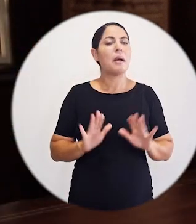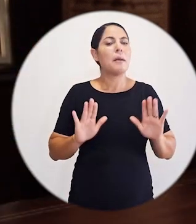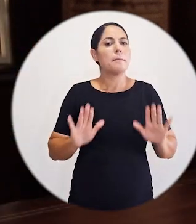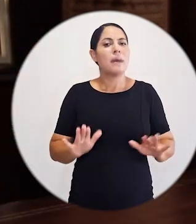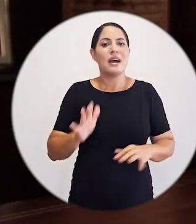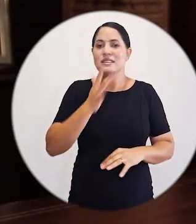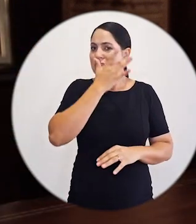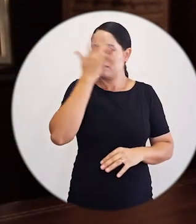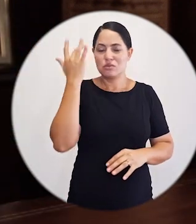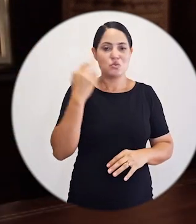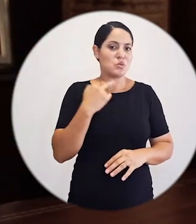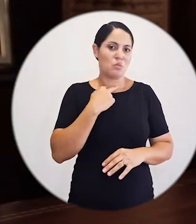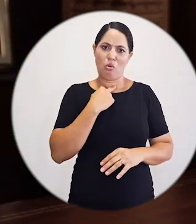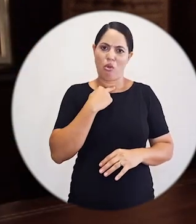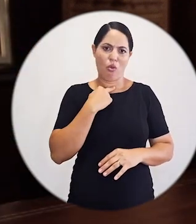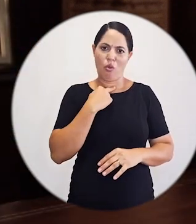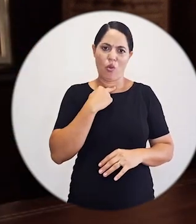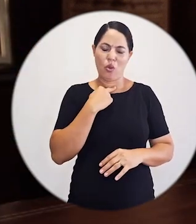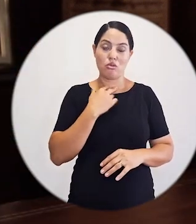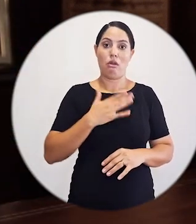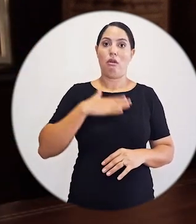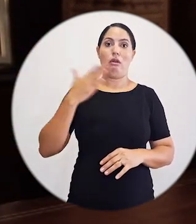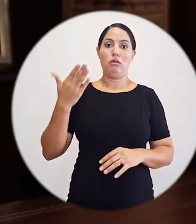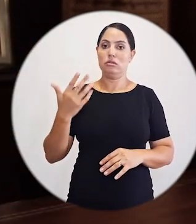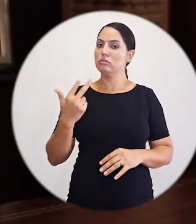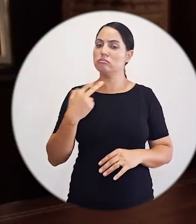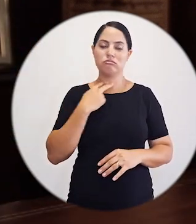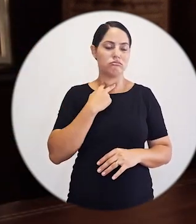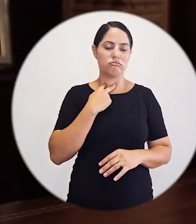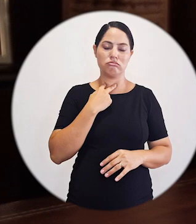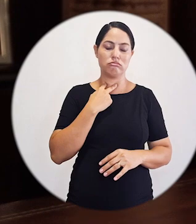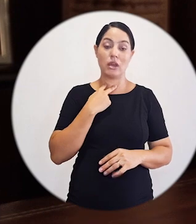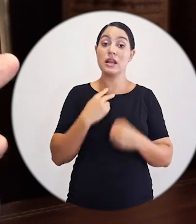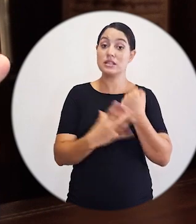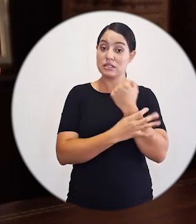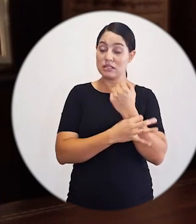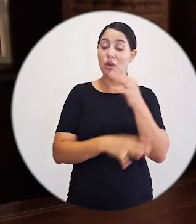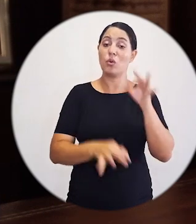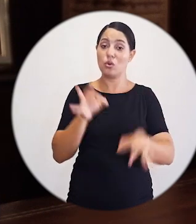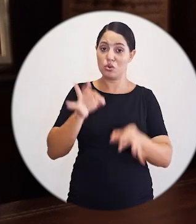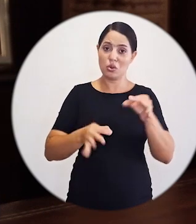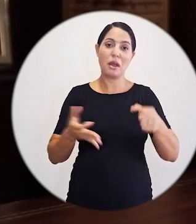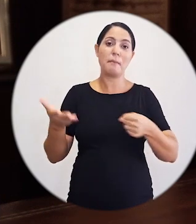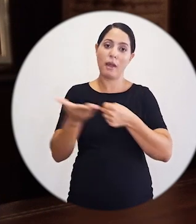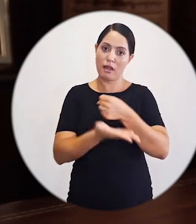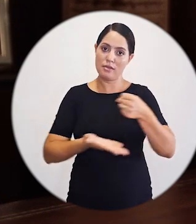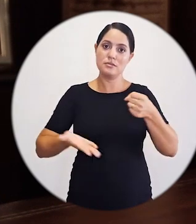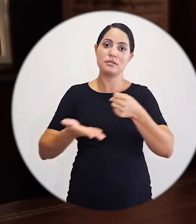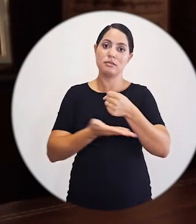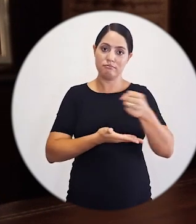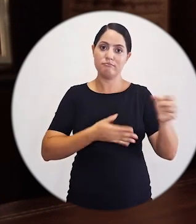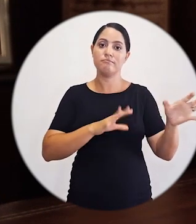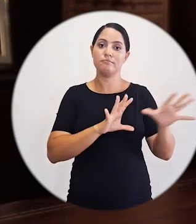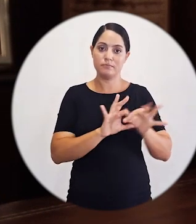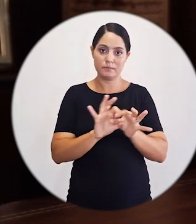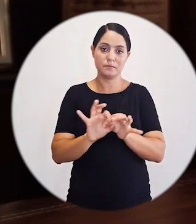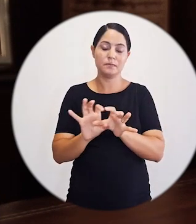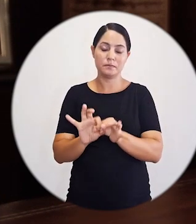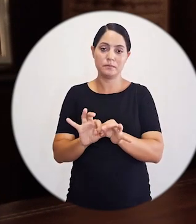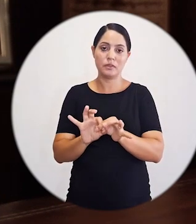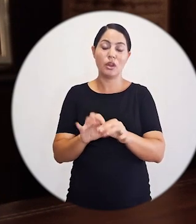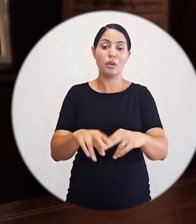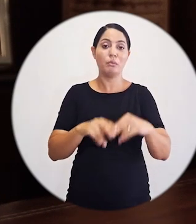regras em vigor. É que as pessoas não podem ficar à mercê da surpresa. A segurança jurídica é